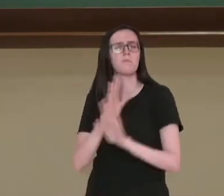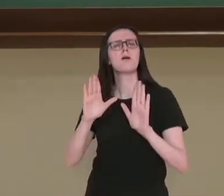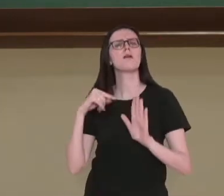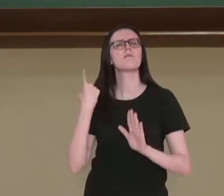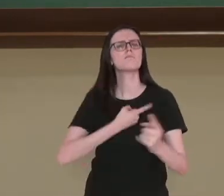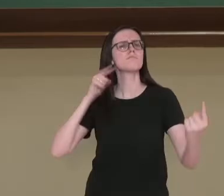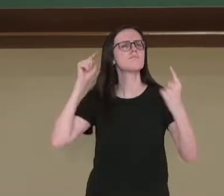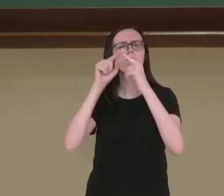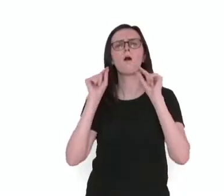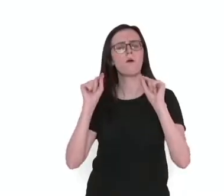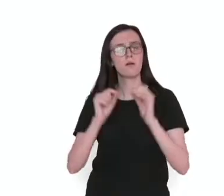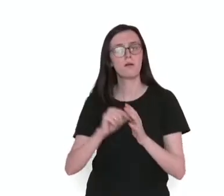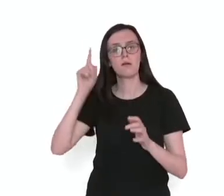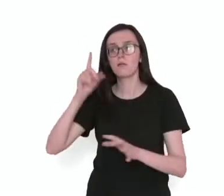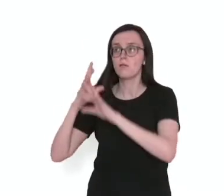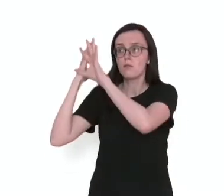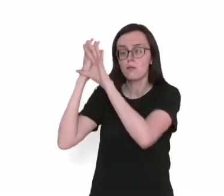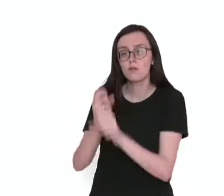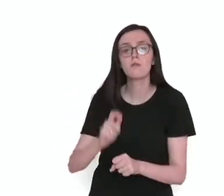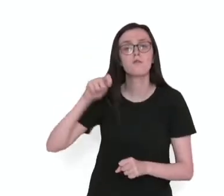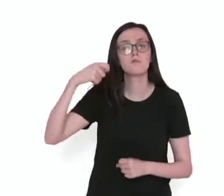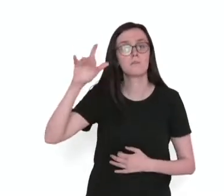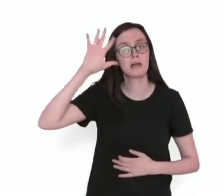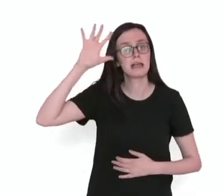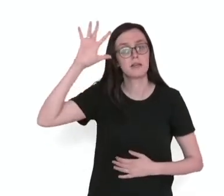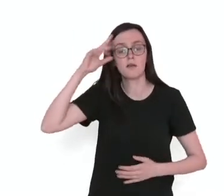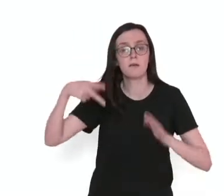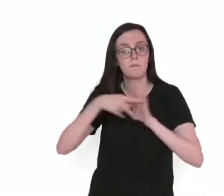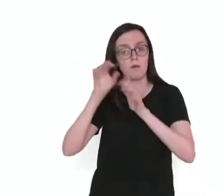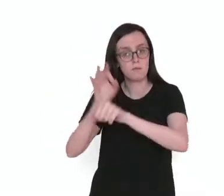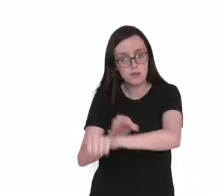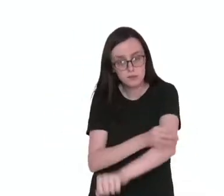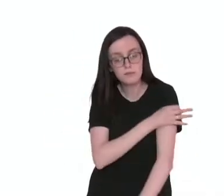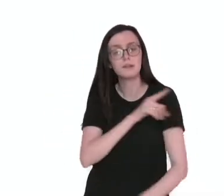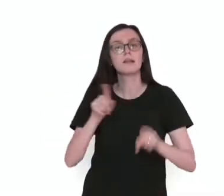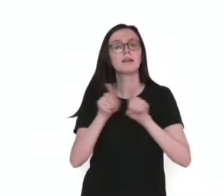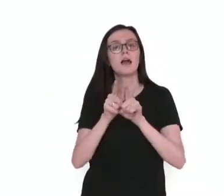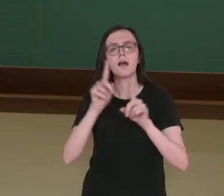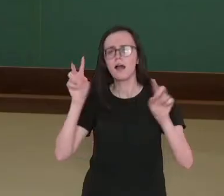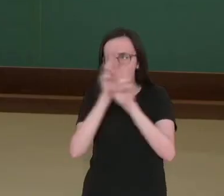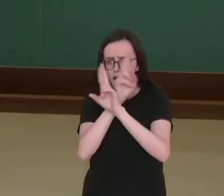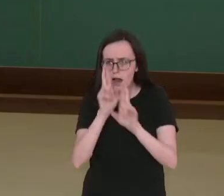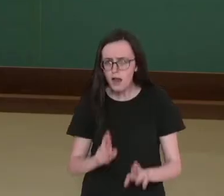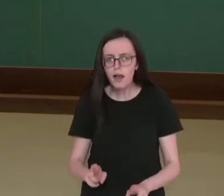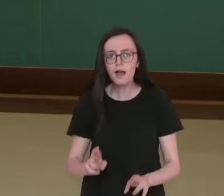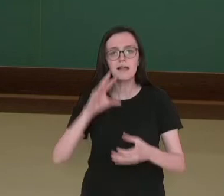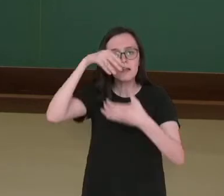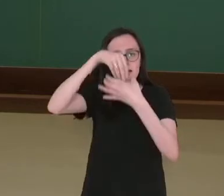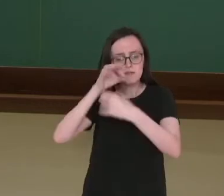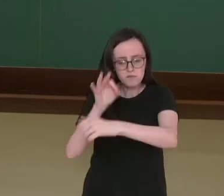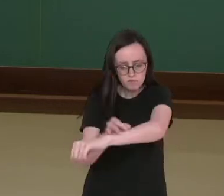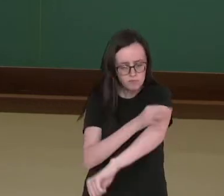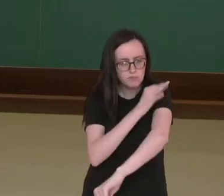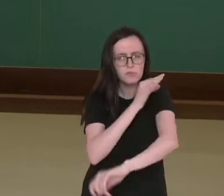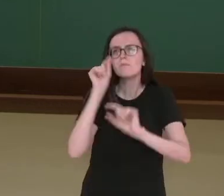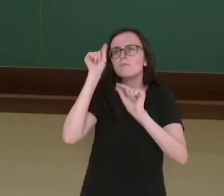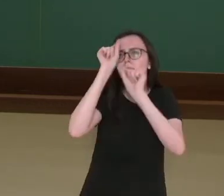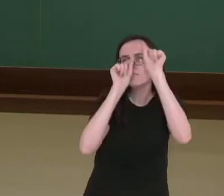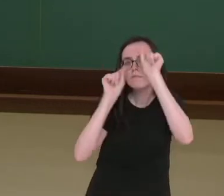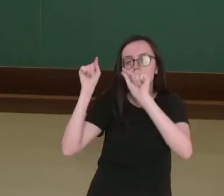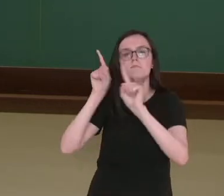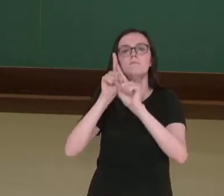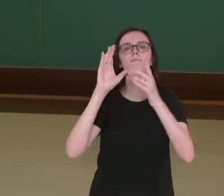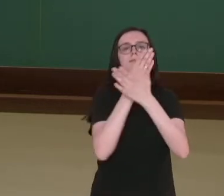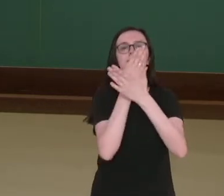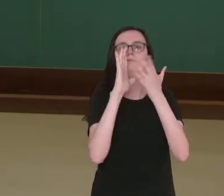nosso objetivo? Relembrar sobre a teoria celular e também relacionar as partes fundamentais da célula com os diferentes tipos